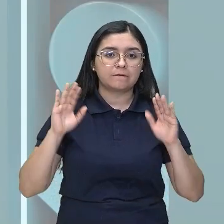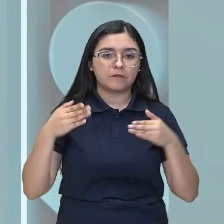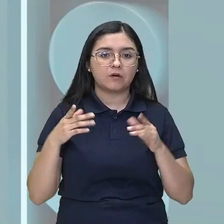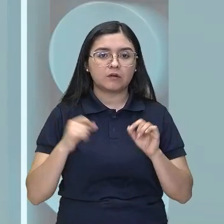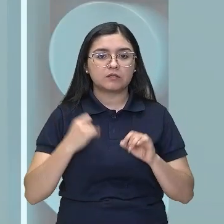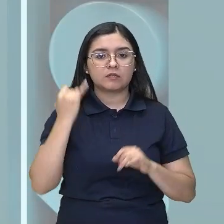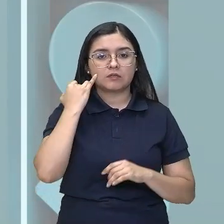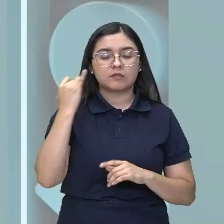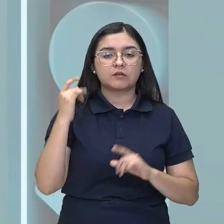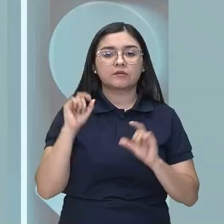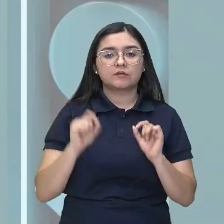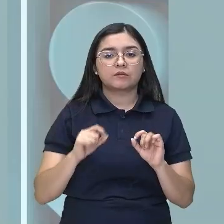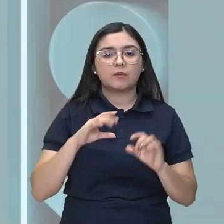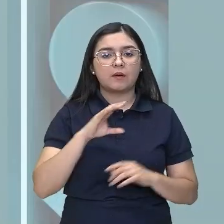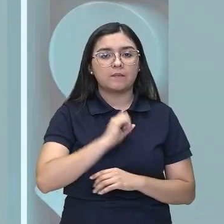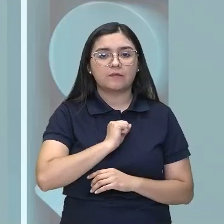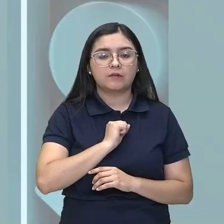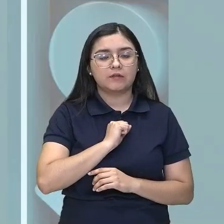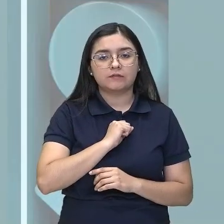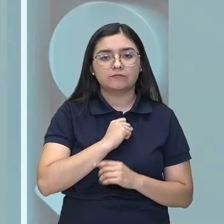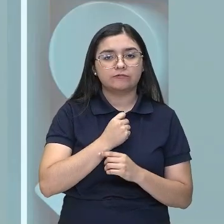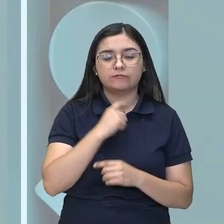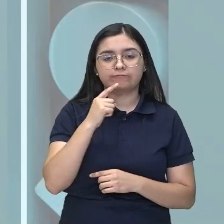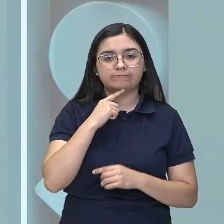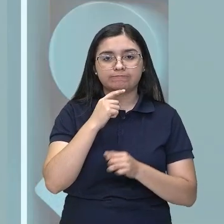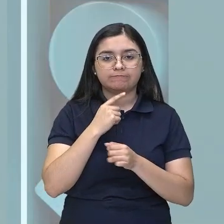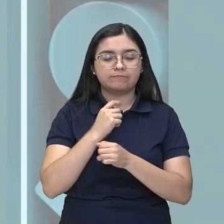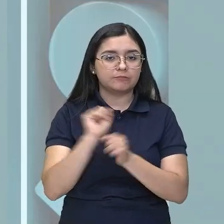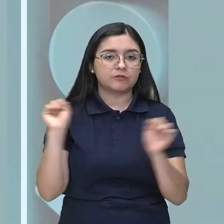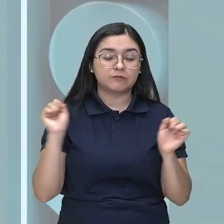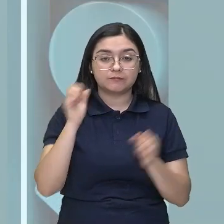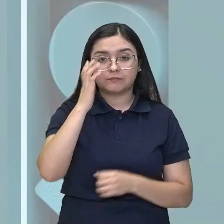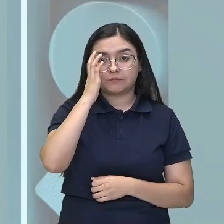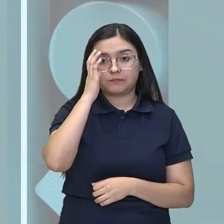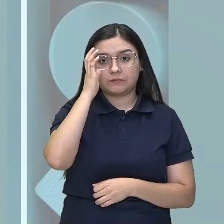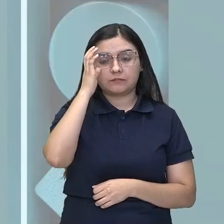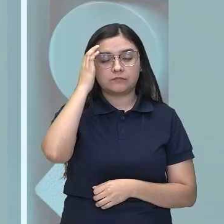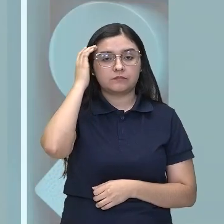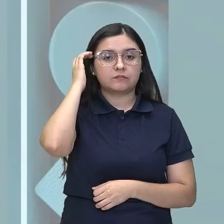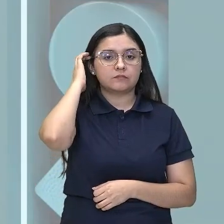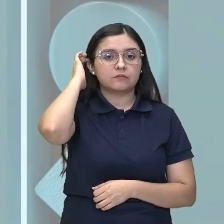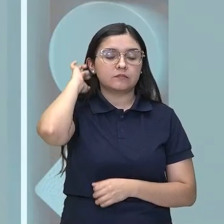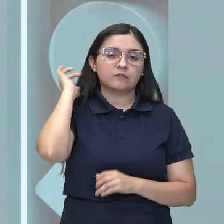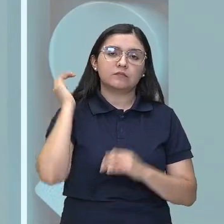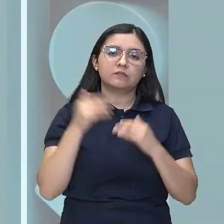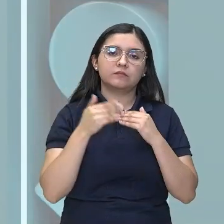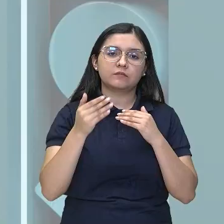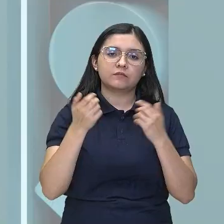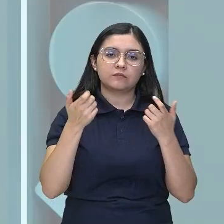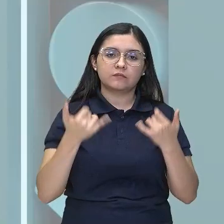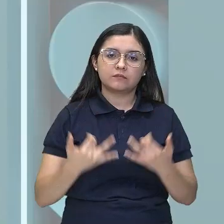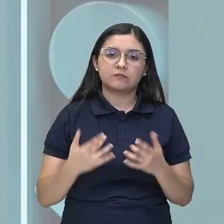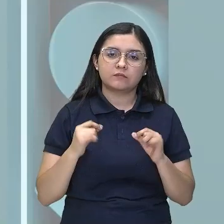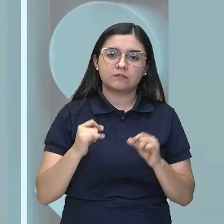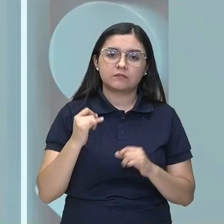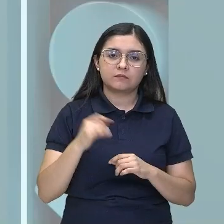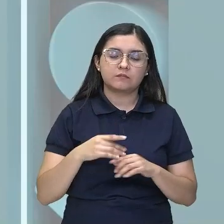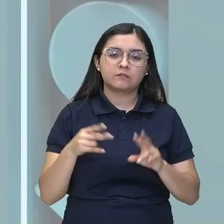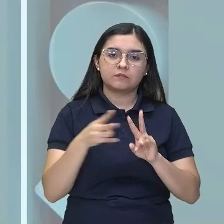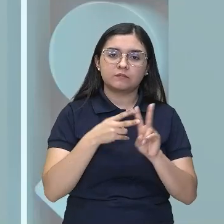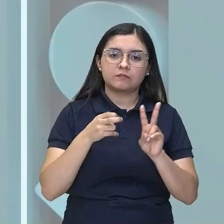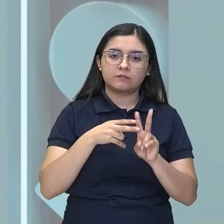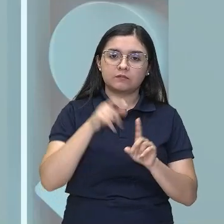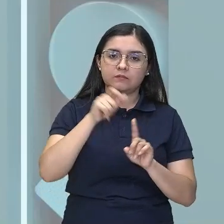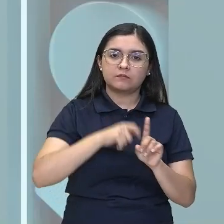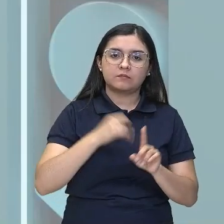ideia do amor que não pôde ser realizado. Perfeito? Falando um pouquinho sobre essa ideia do indígena, da importância, a gente